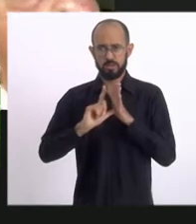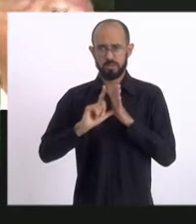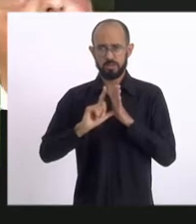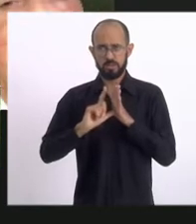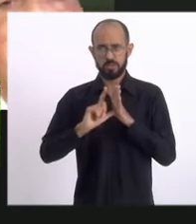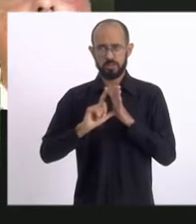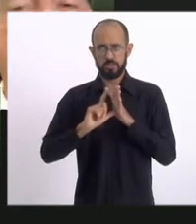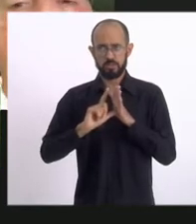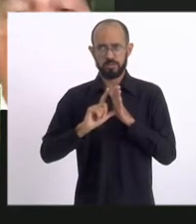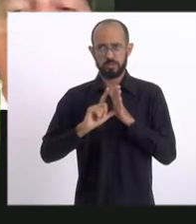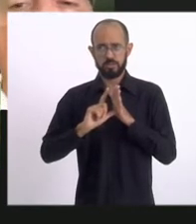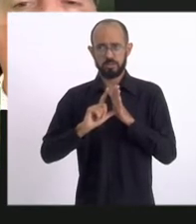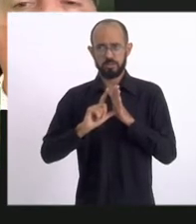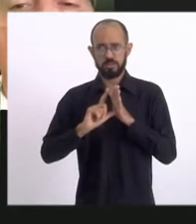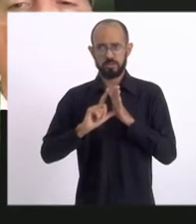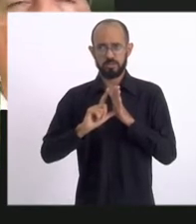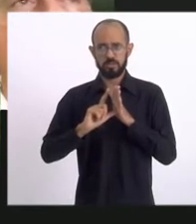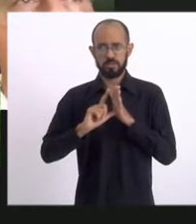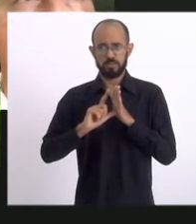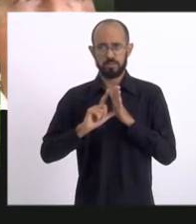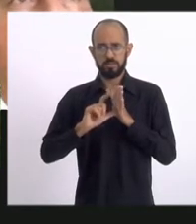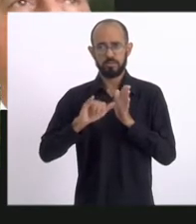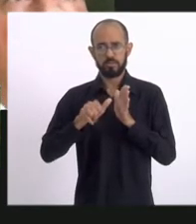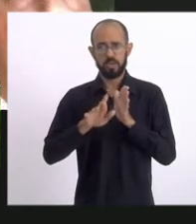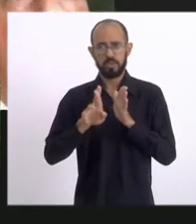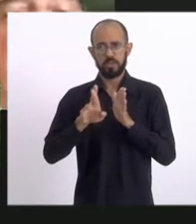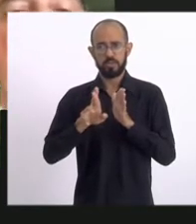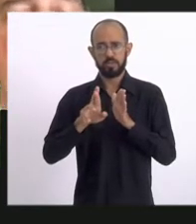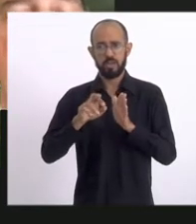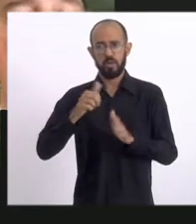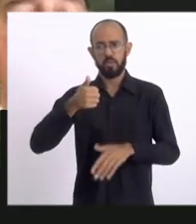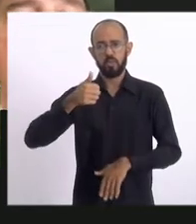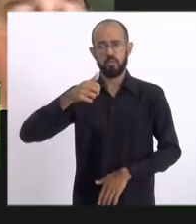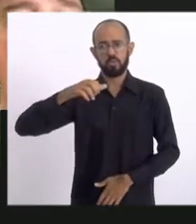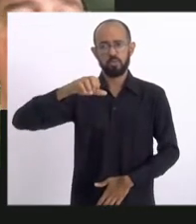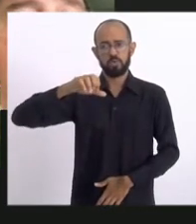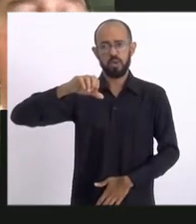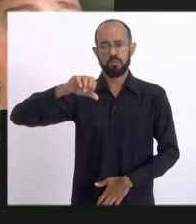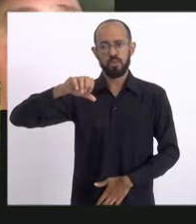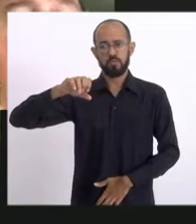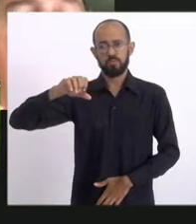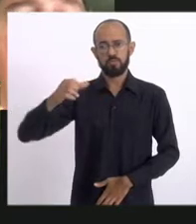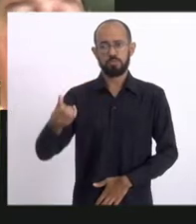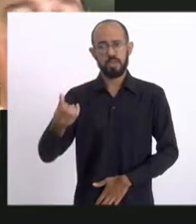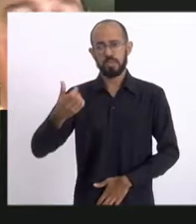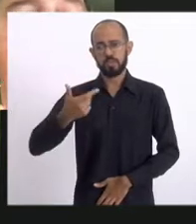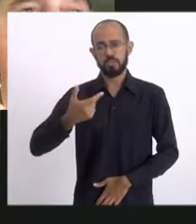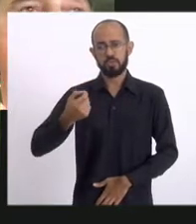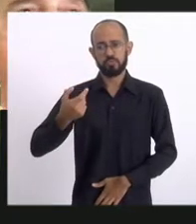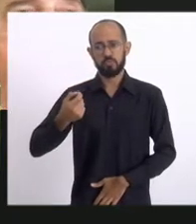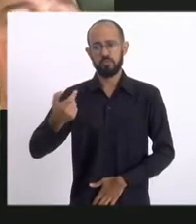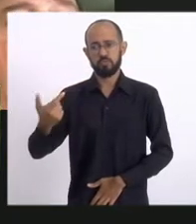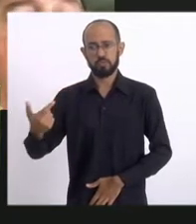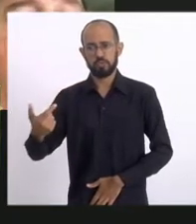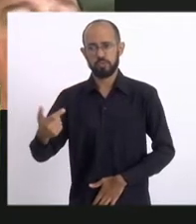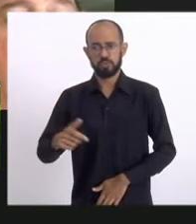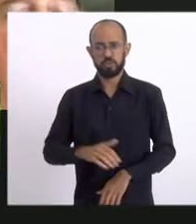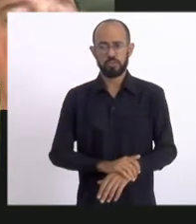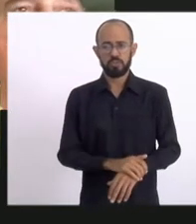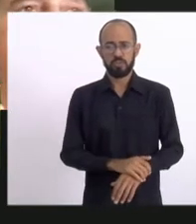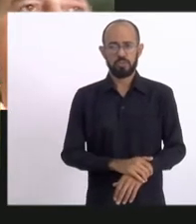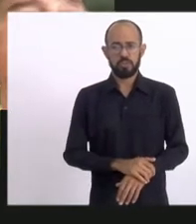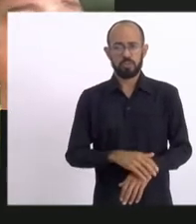Sim. O do Jair é antes ou depois? O do Jair é 1996 de 20. O da Rejane é 4273 de